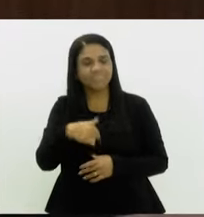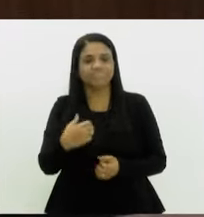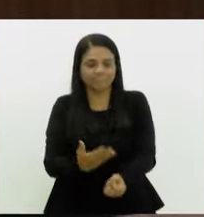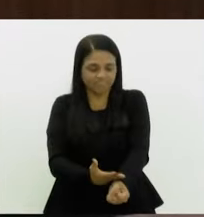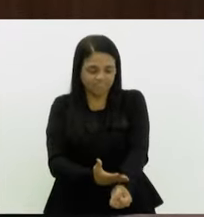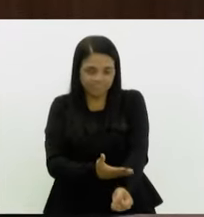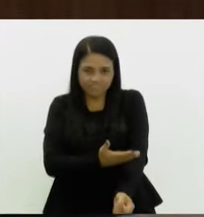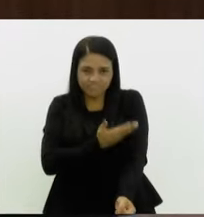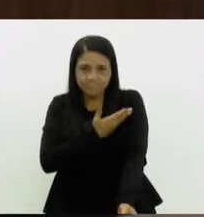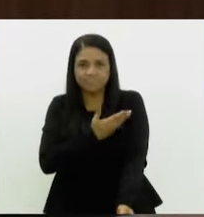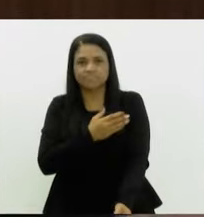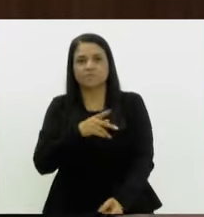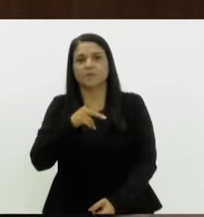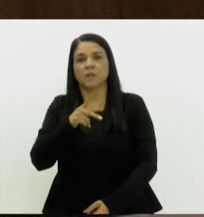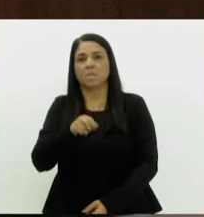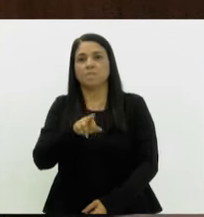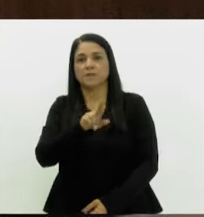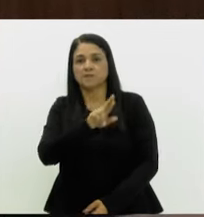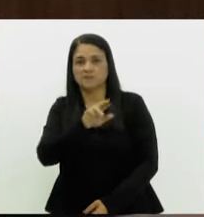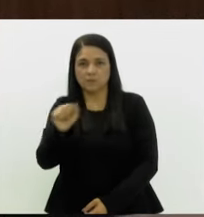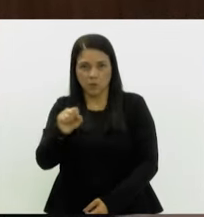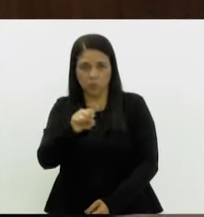A hipertensão que